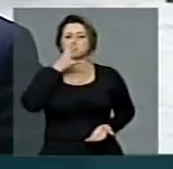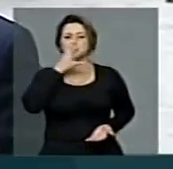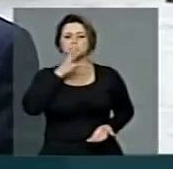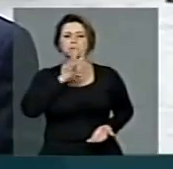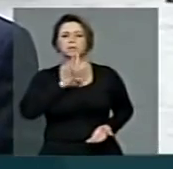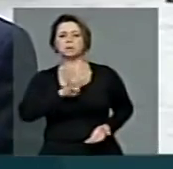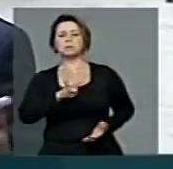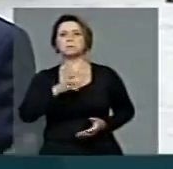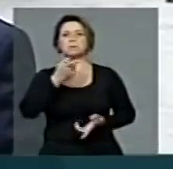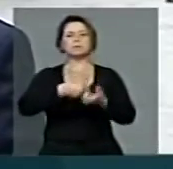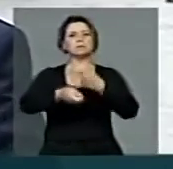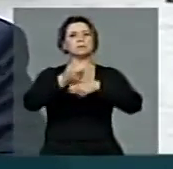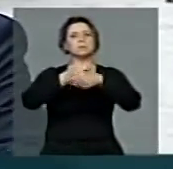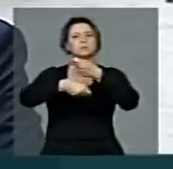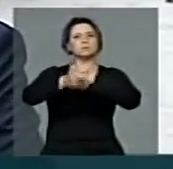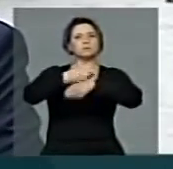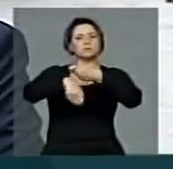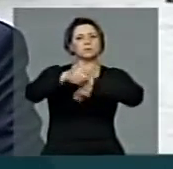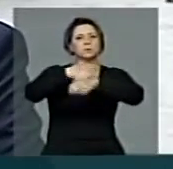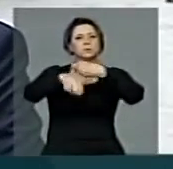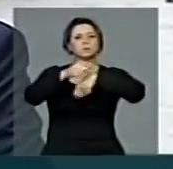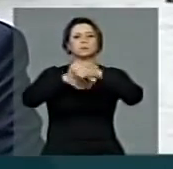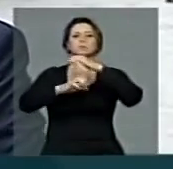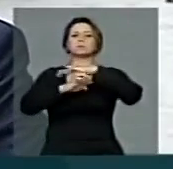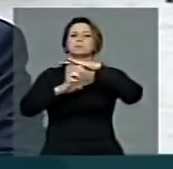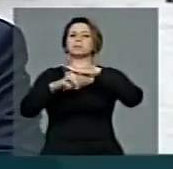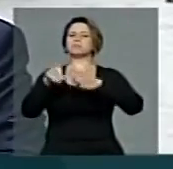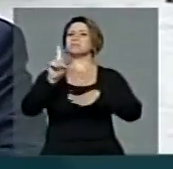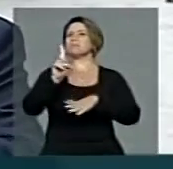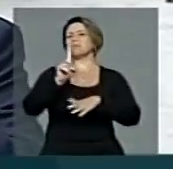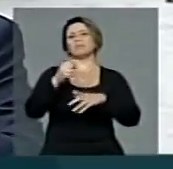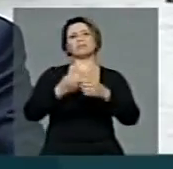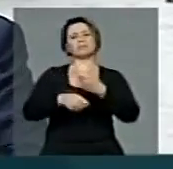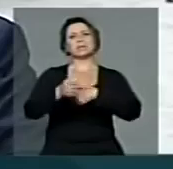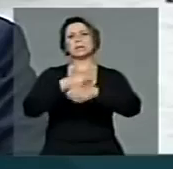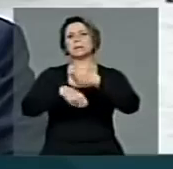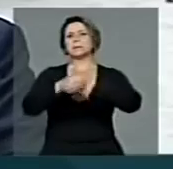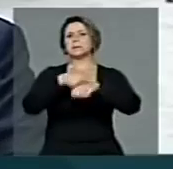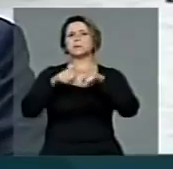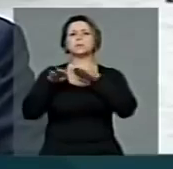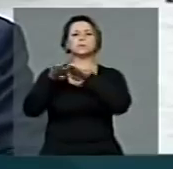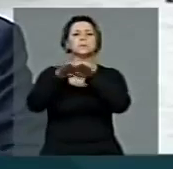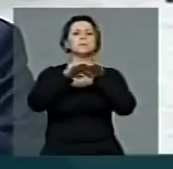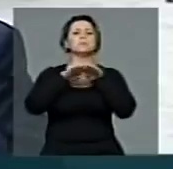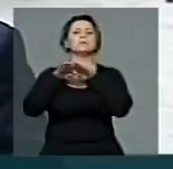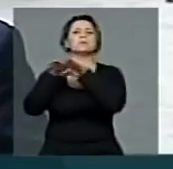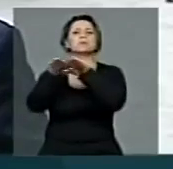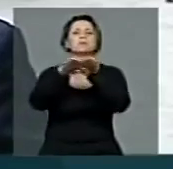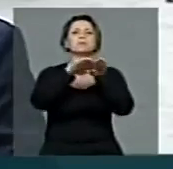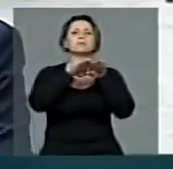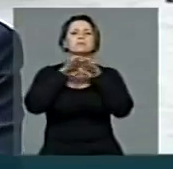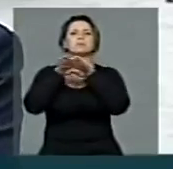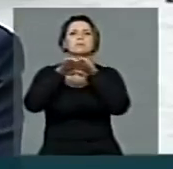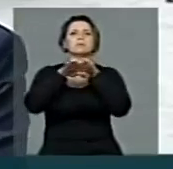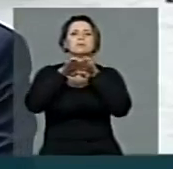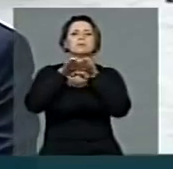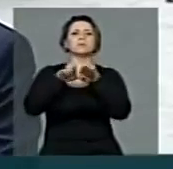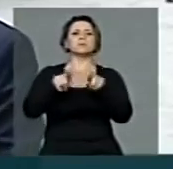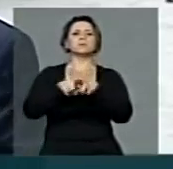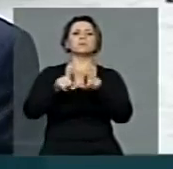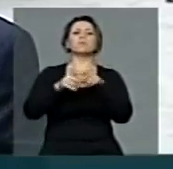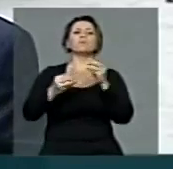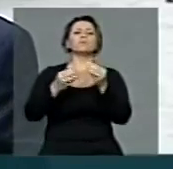agressividade empresarial numa área que não é mercadoria, essa homogeneização de